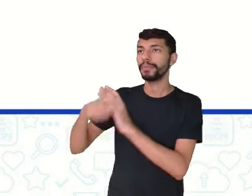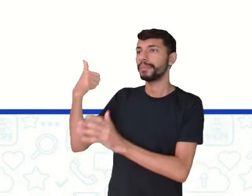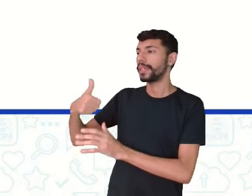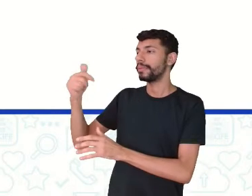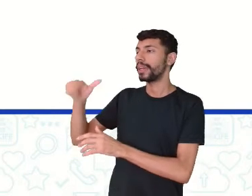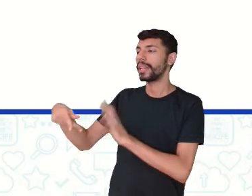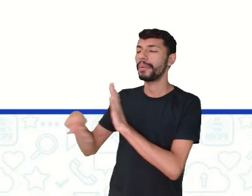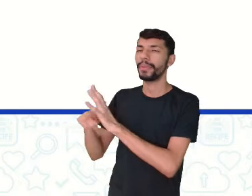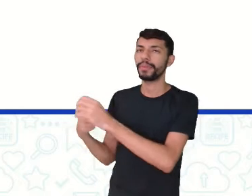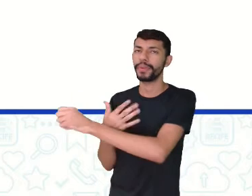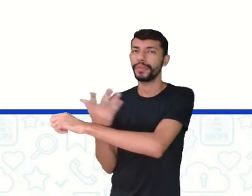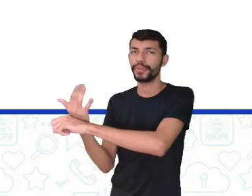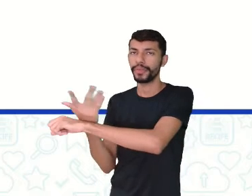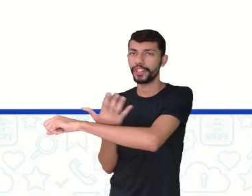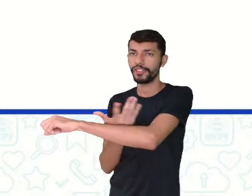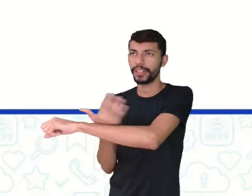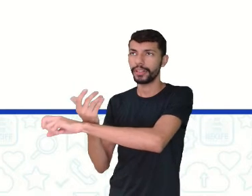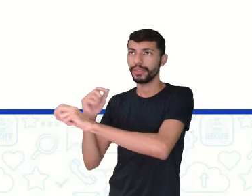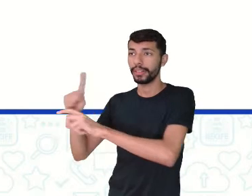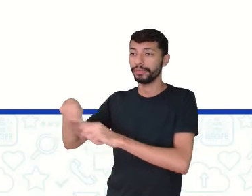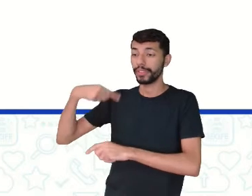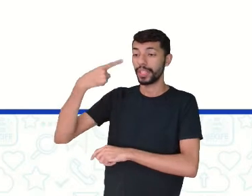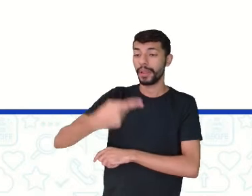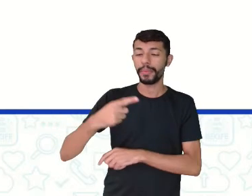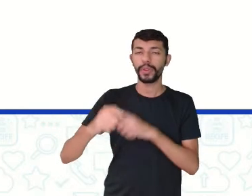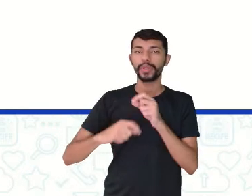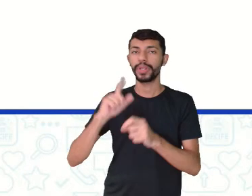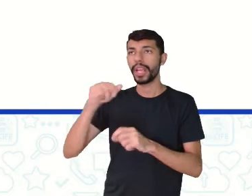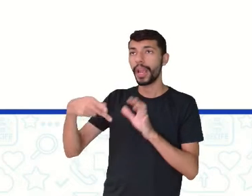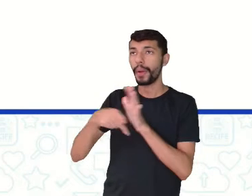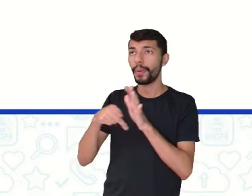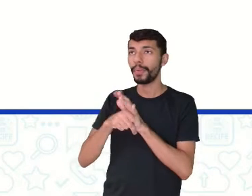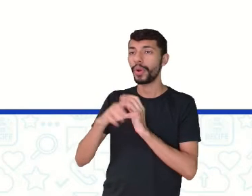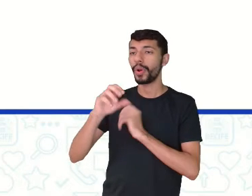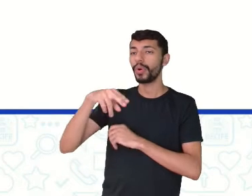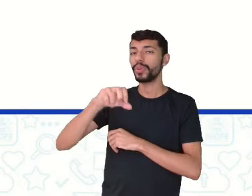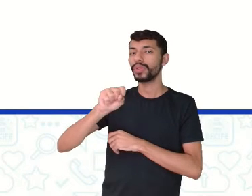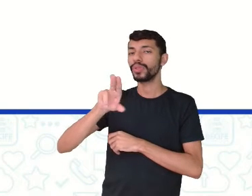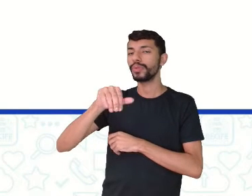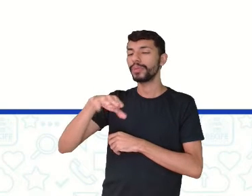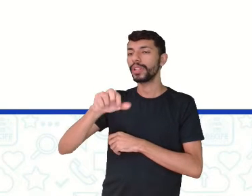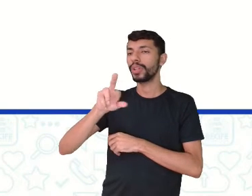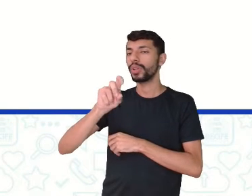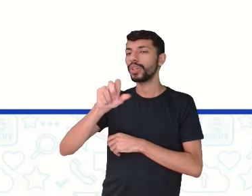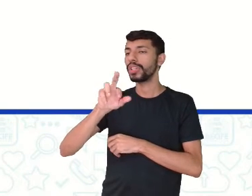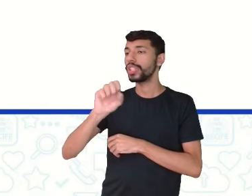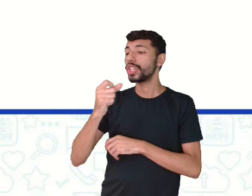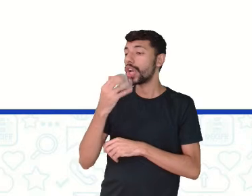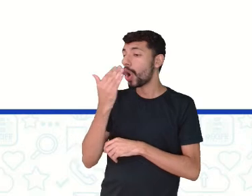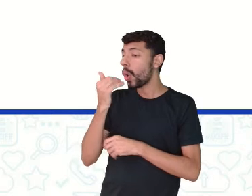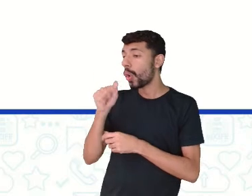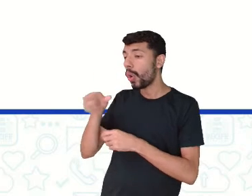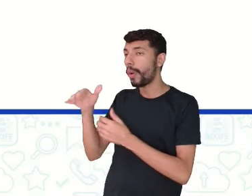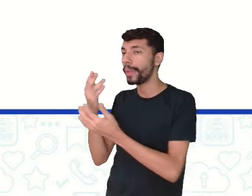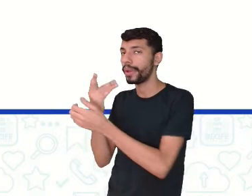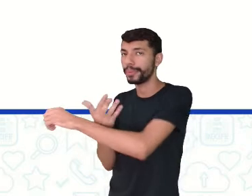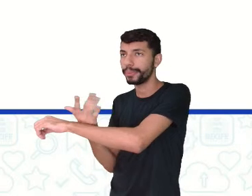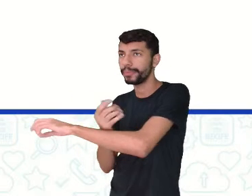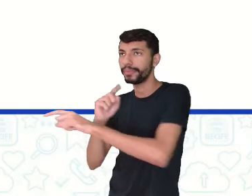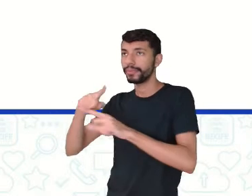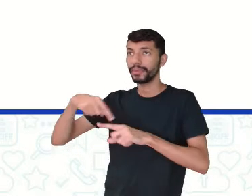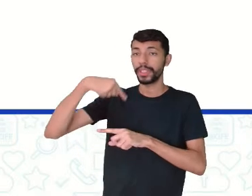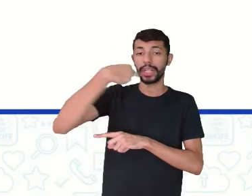um vegetal, os consumidores, que se alimentam do outro vegetal e um vai se alimentando do outro, e